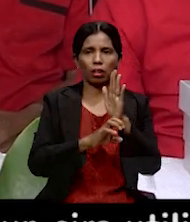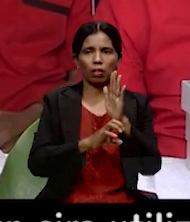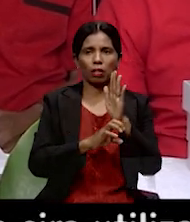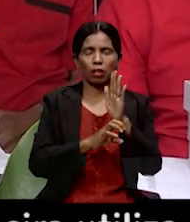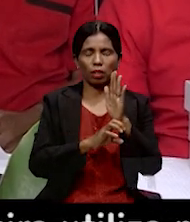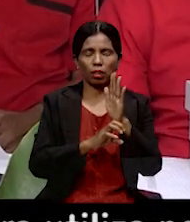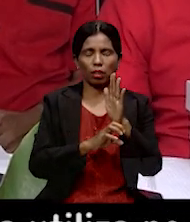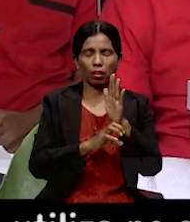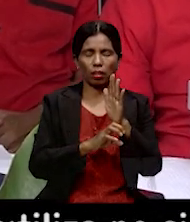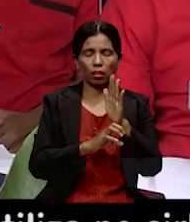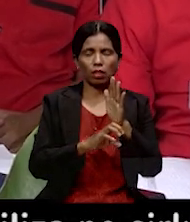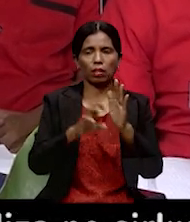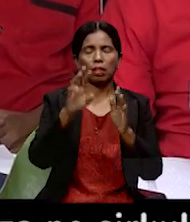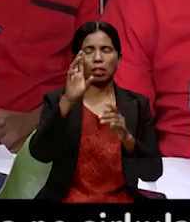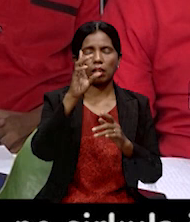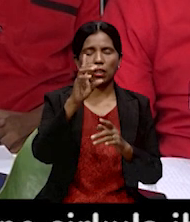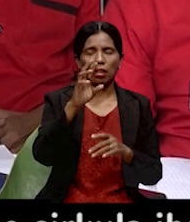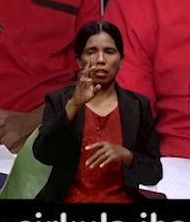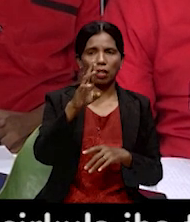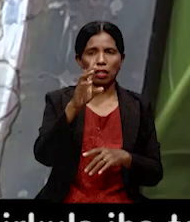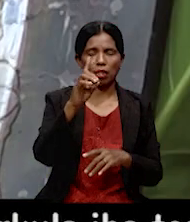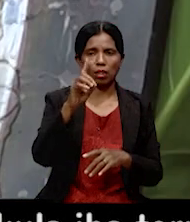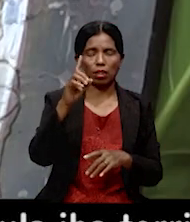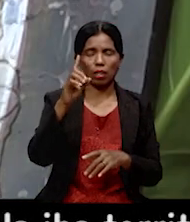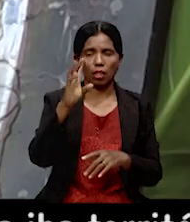de Timor-Leste, ba período